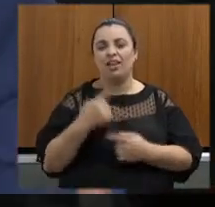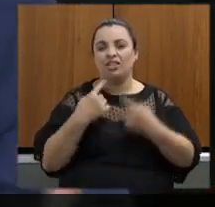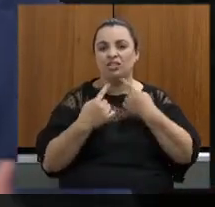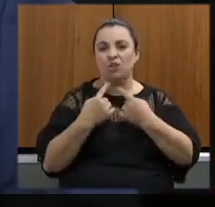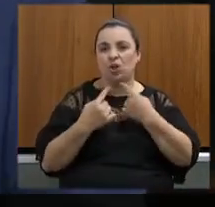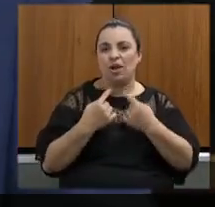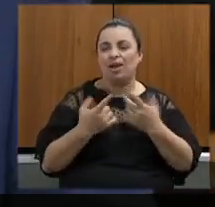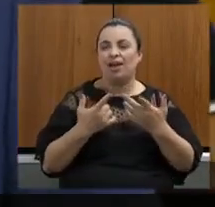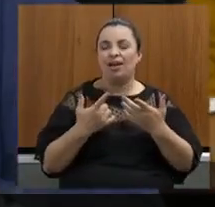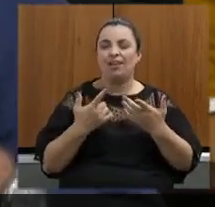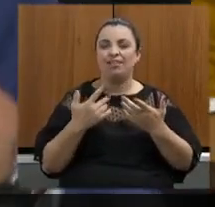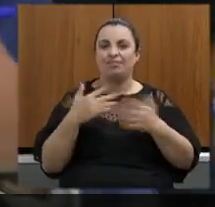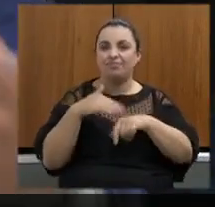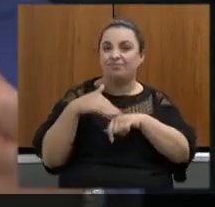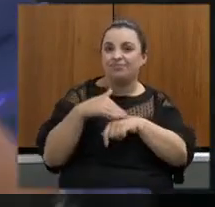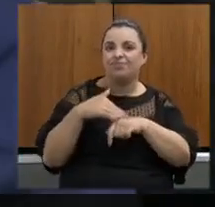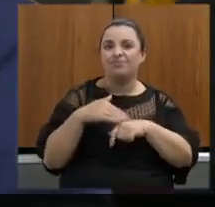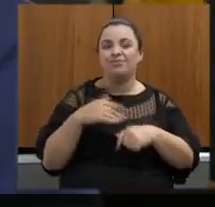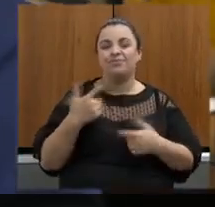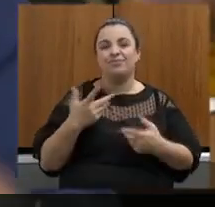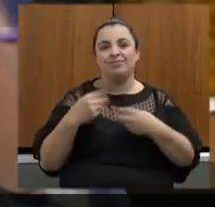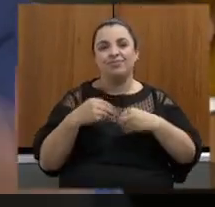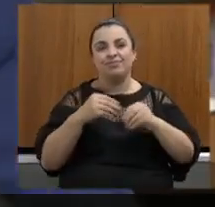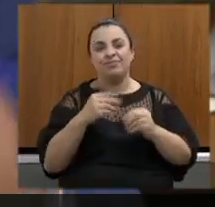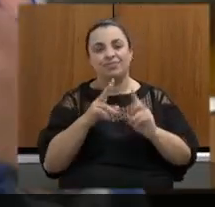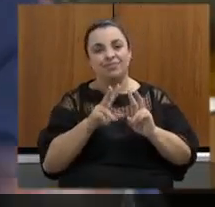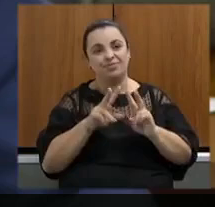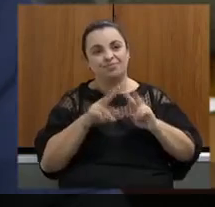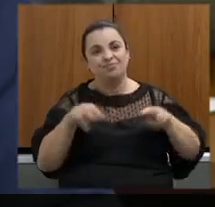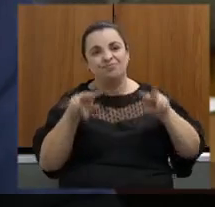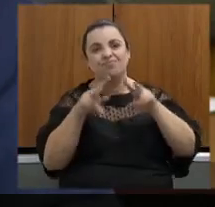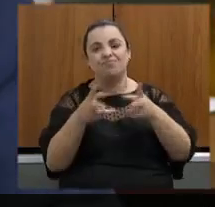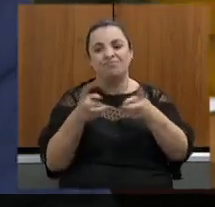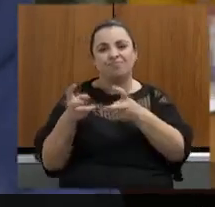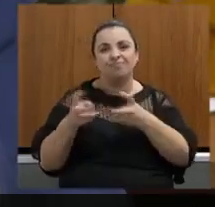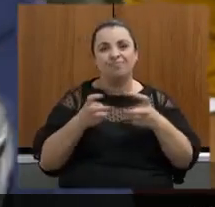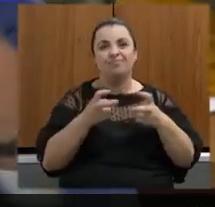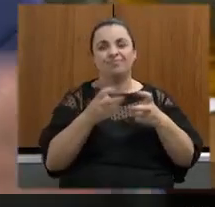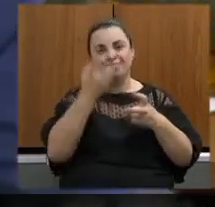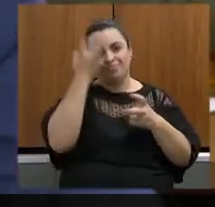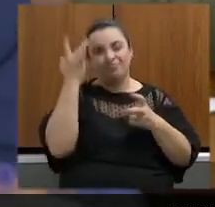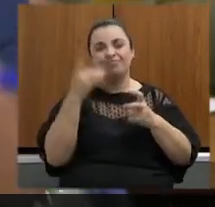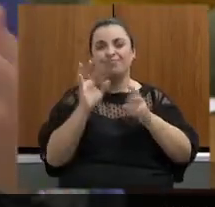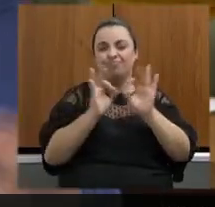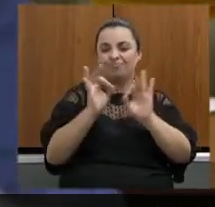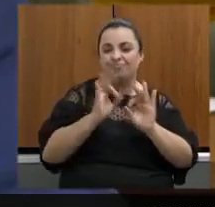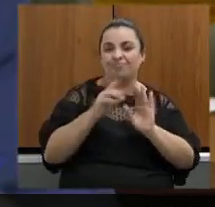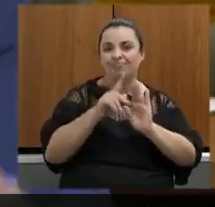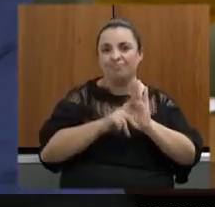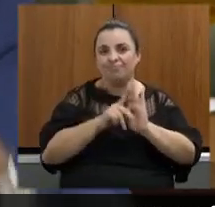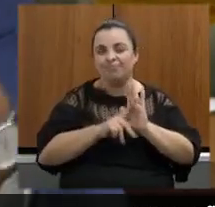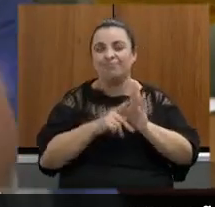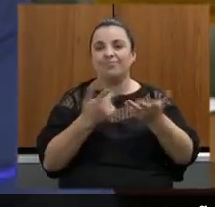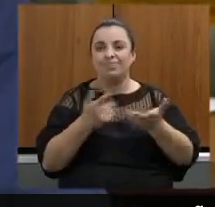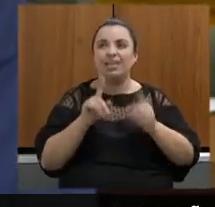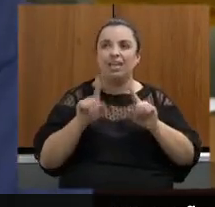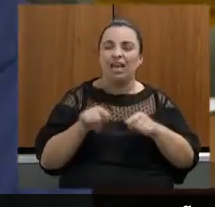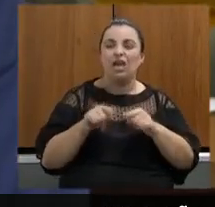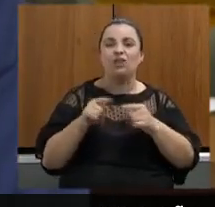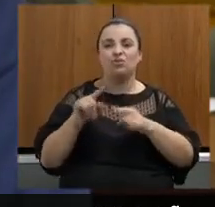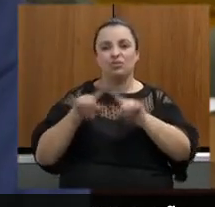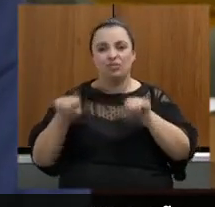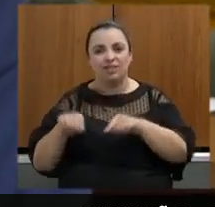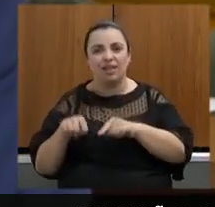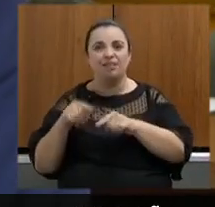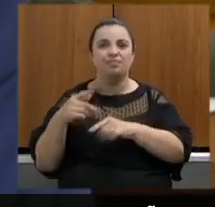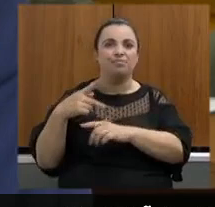leva as visões né dos de quem está pleiteando que entrou orçamentária enfim como foi o caso da questão dos Servidores do aumento